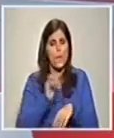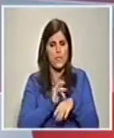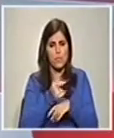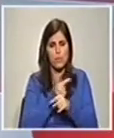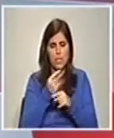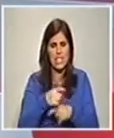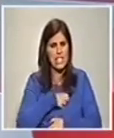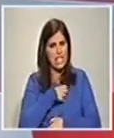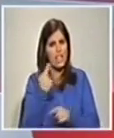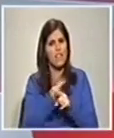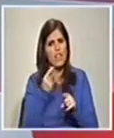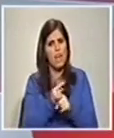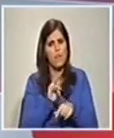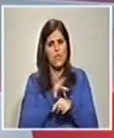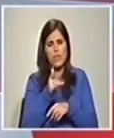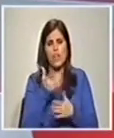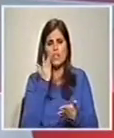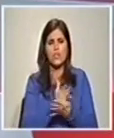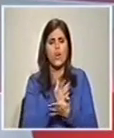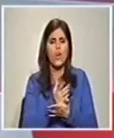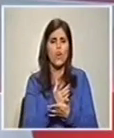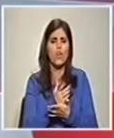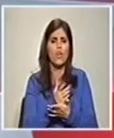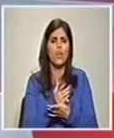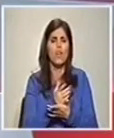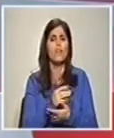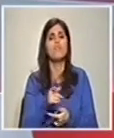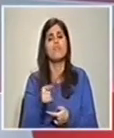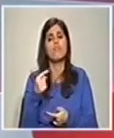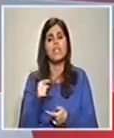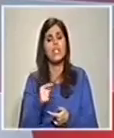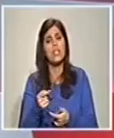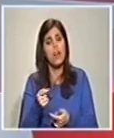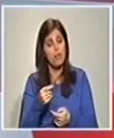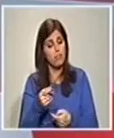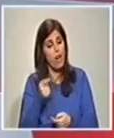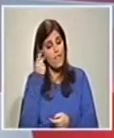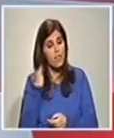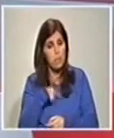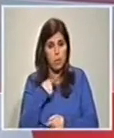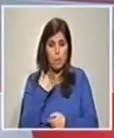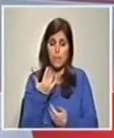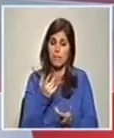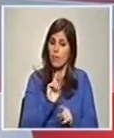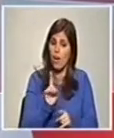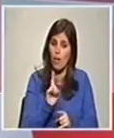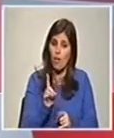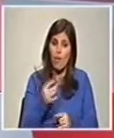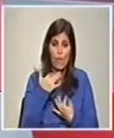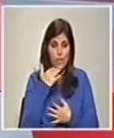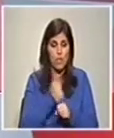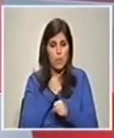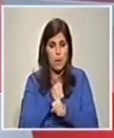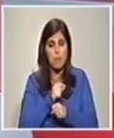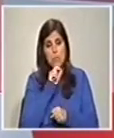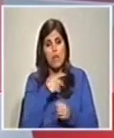atividade profissional não é apenas uma atividade profissional que lhe gera um sustento, mas dá-lhes um propósito. E isso é felicidade no trabalho. Portanto, pode